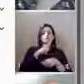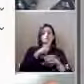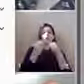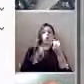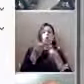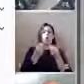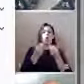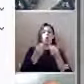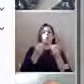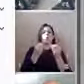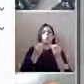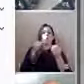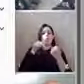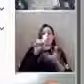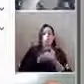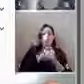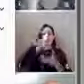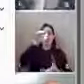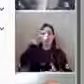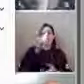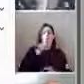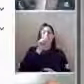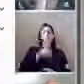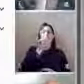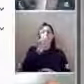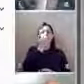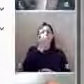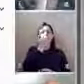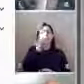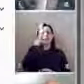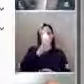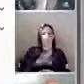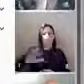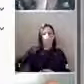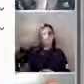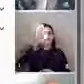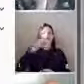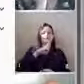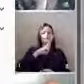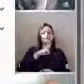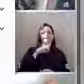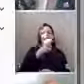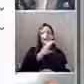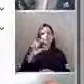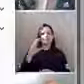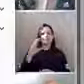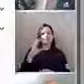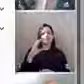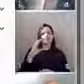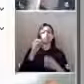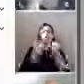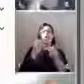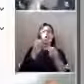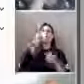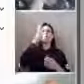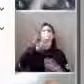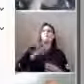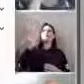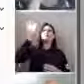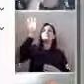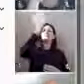corpora, que chamo de corpus 1, dos alimentos regionais brasileiros, dispostos em capítulos, distribuídos por regiões do Brasil. Né?